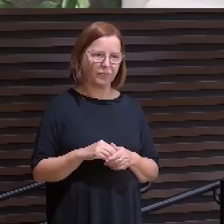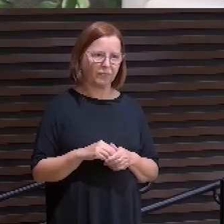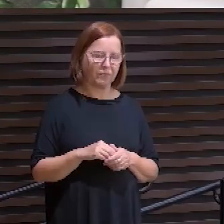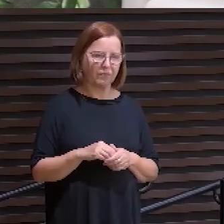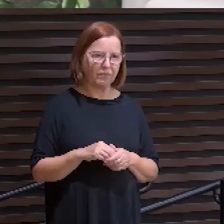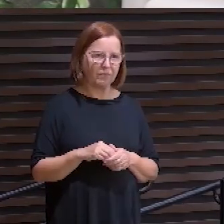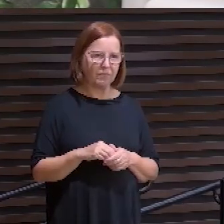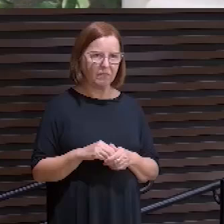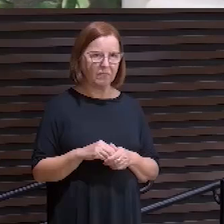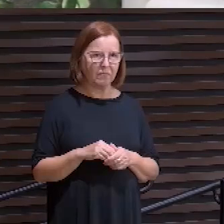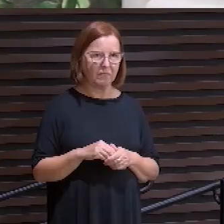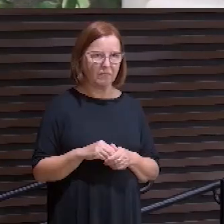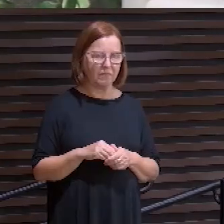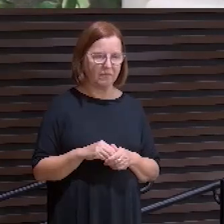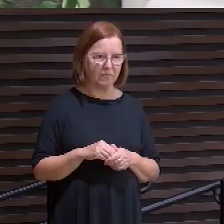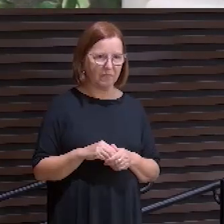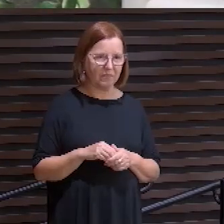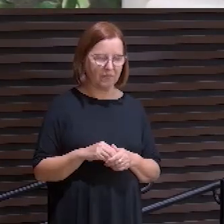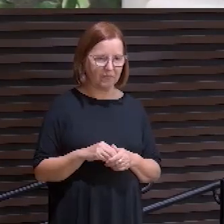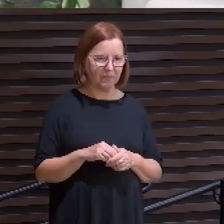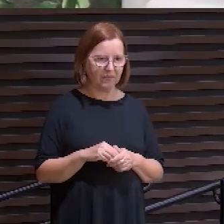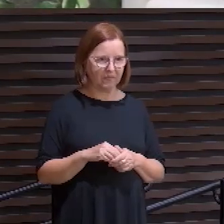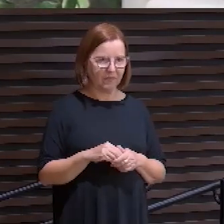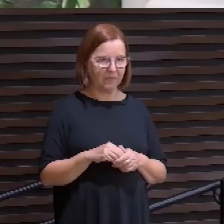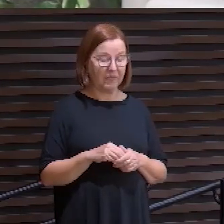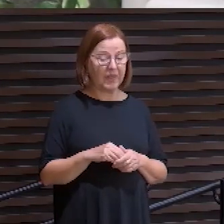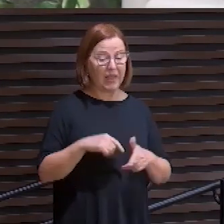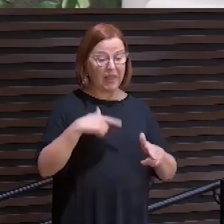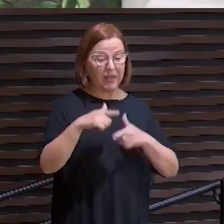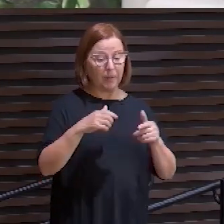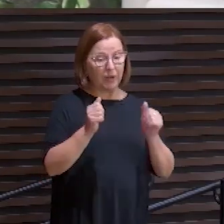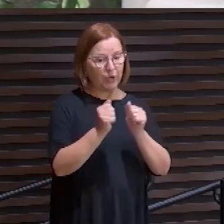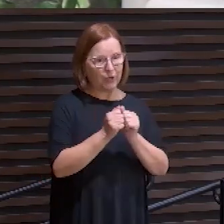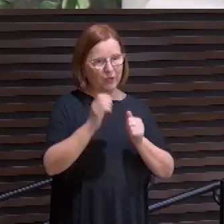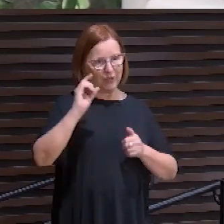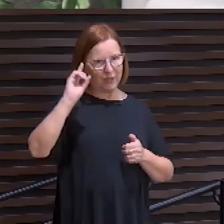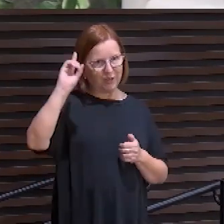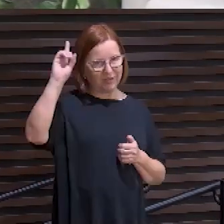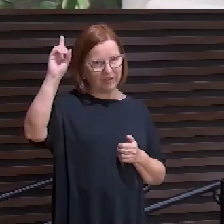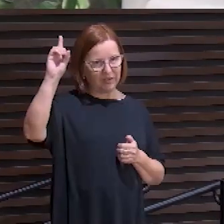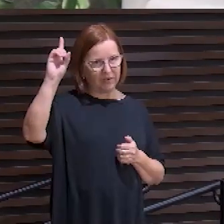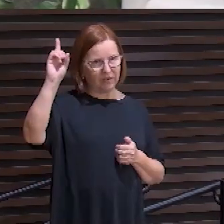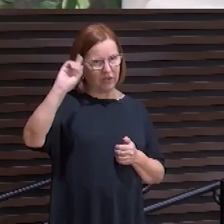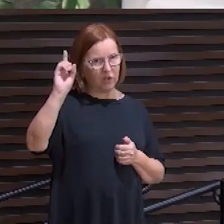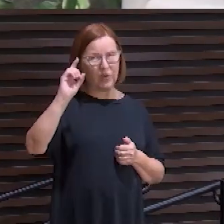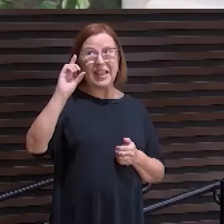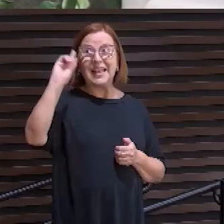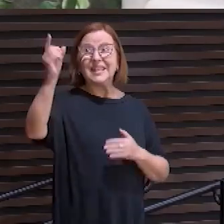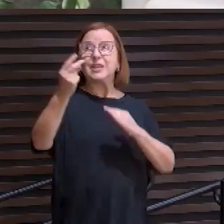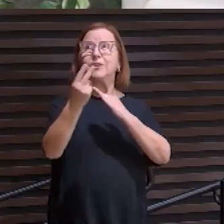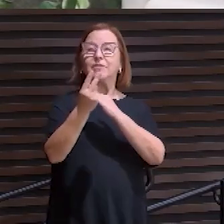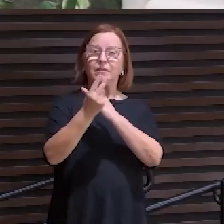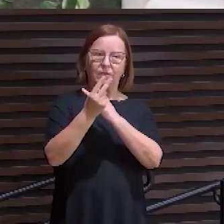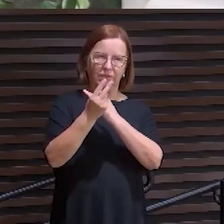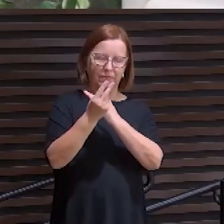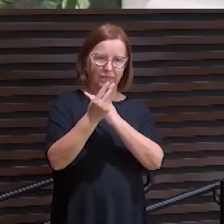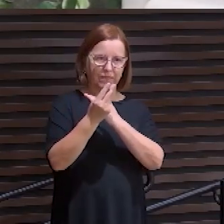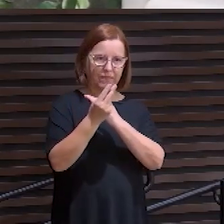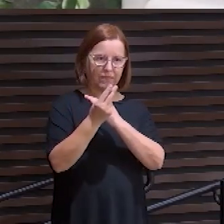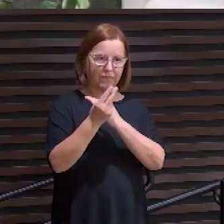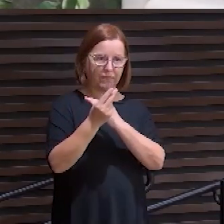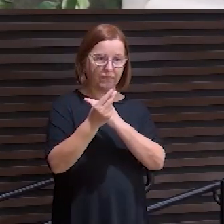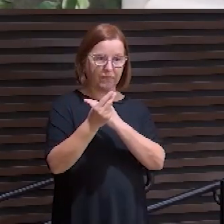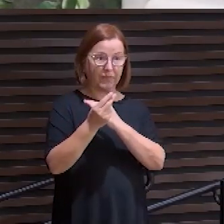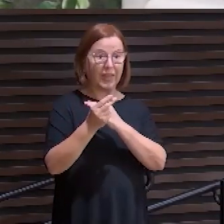uma criança e assim trabalhar junto com Deus. Não é Deus nos ajude. A doutrina